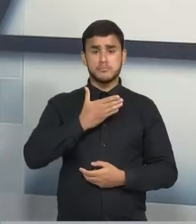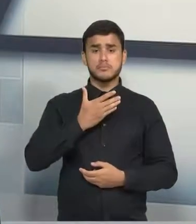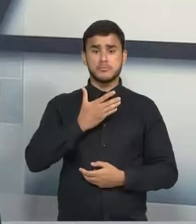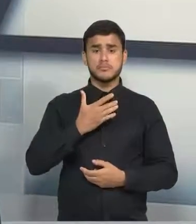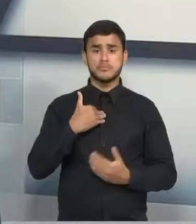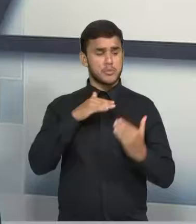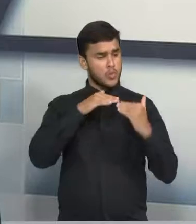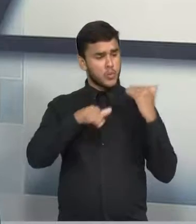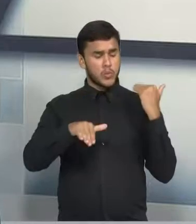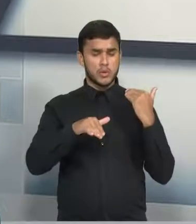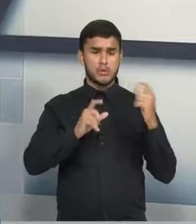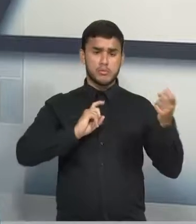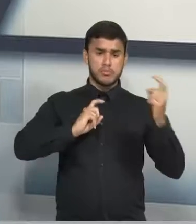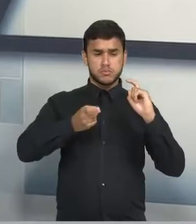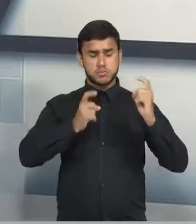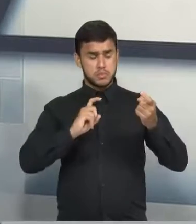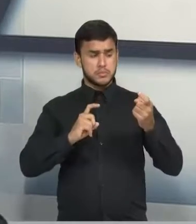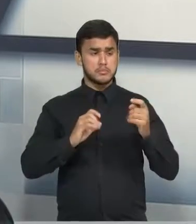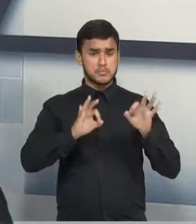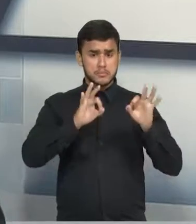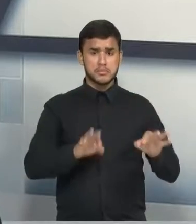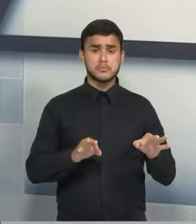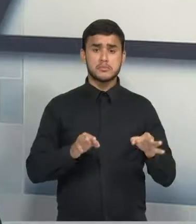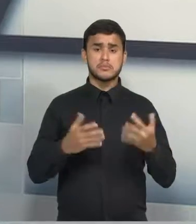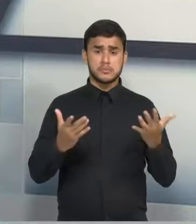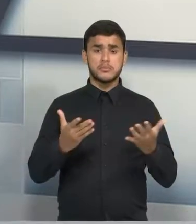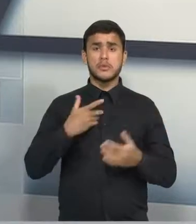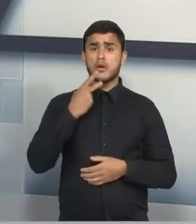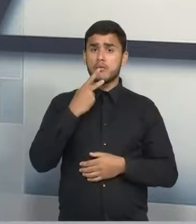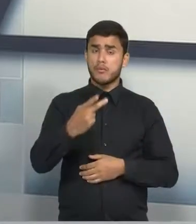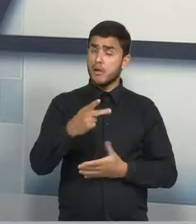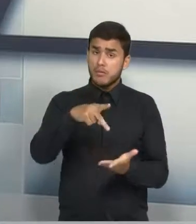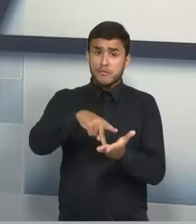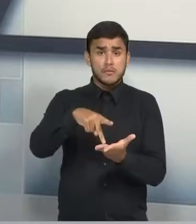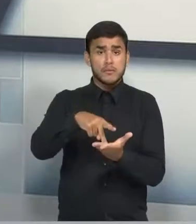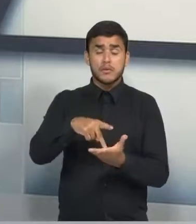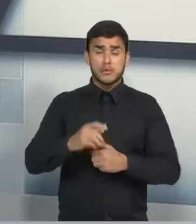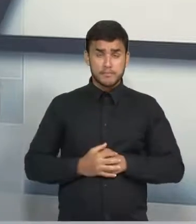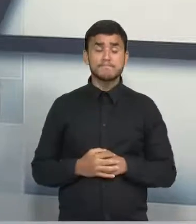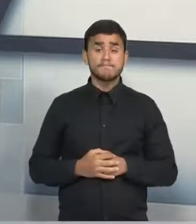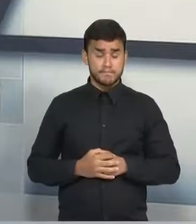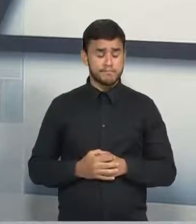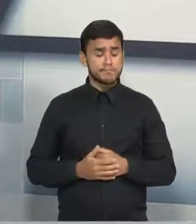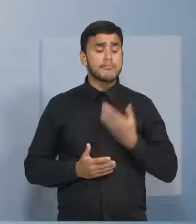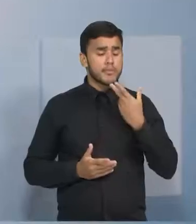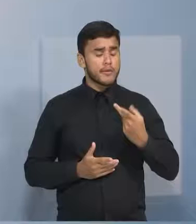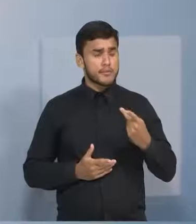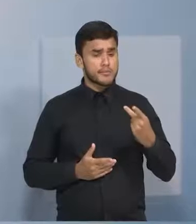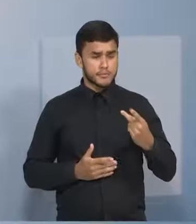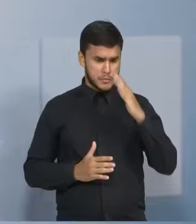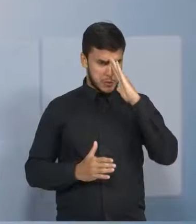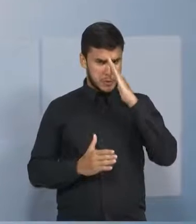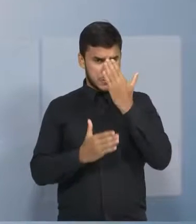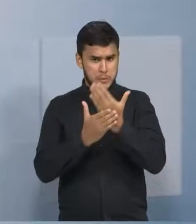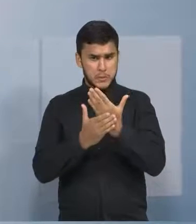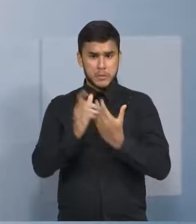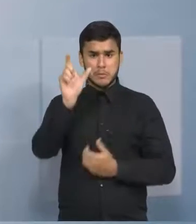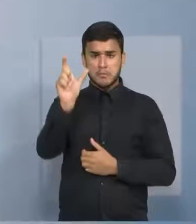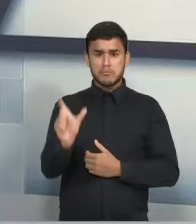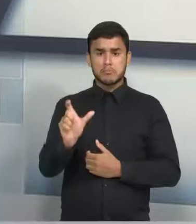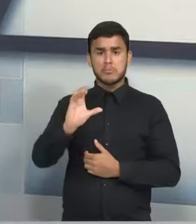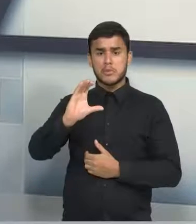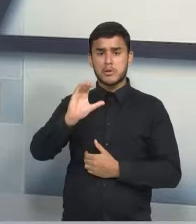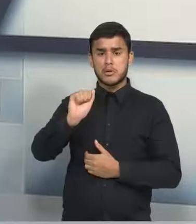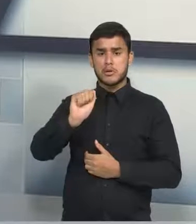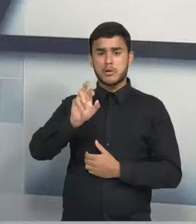programa... A gente tem divergência sobre a Carmen Lúcia. Não, né? E é pautado pela sinceridade. Eu acreditava demais na